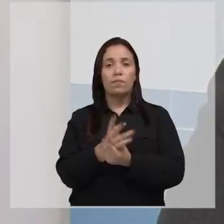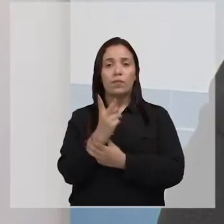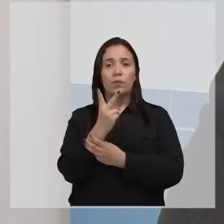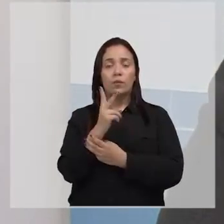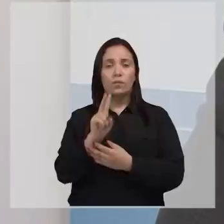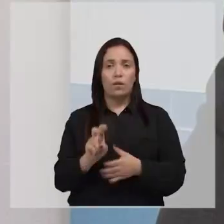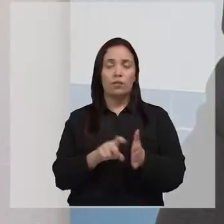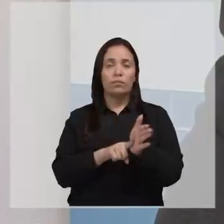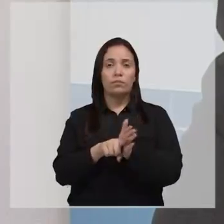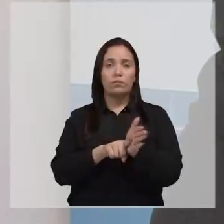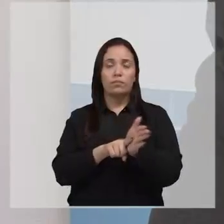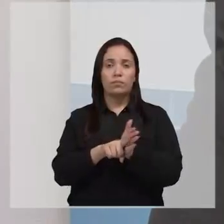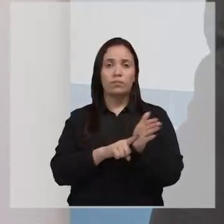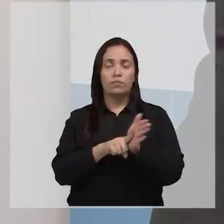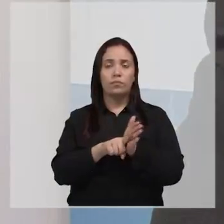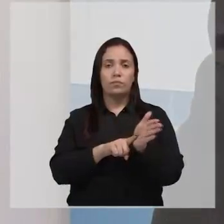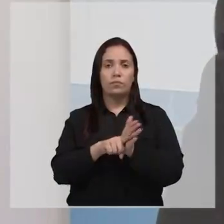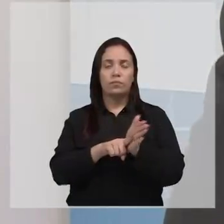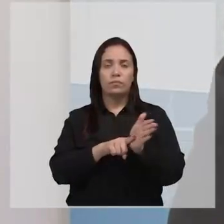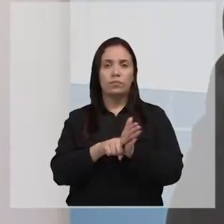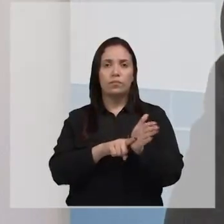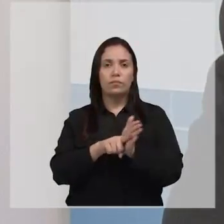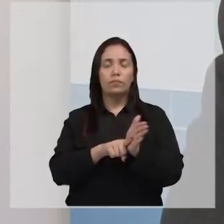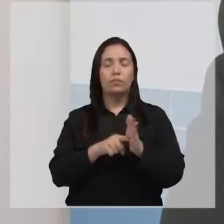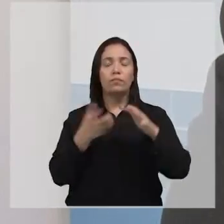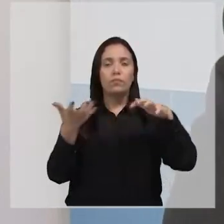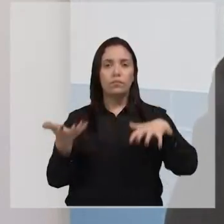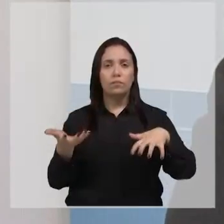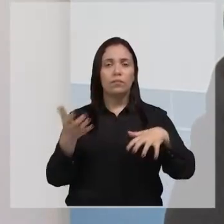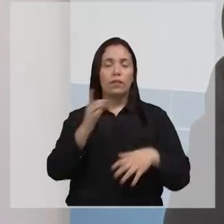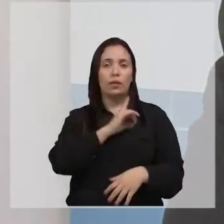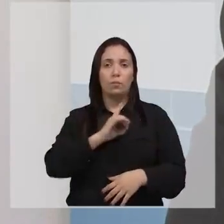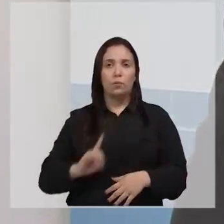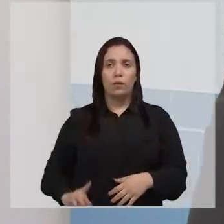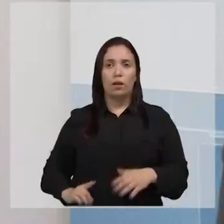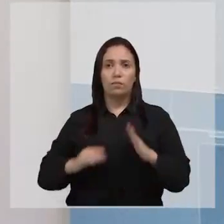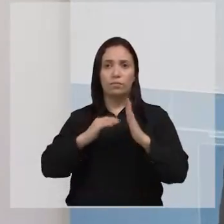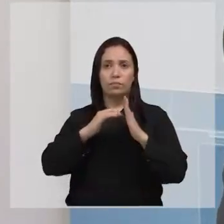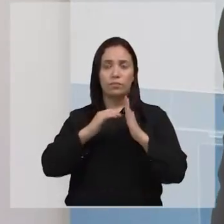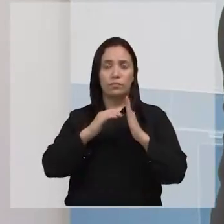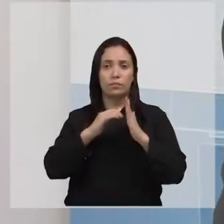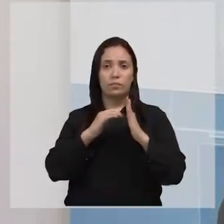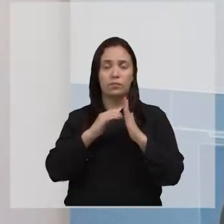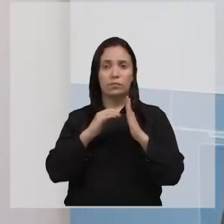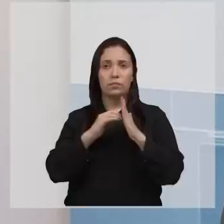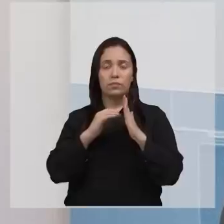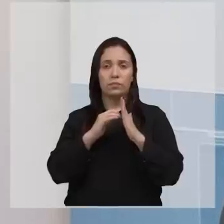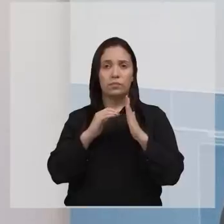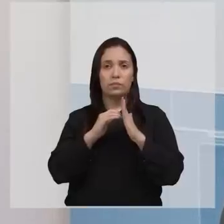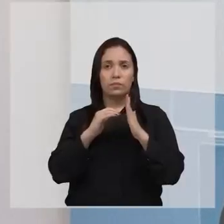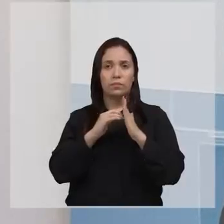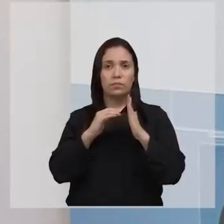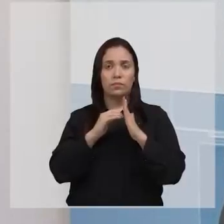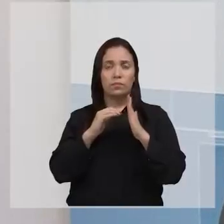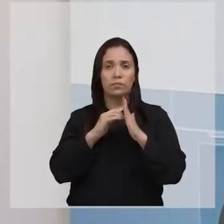nesse pouco período de tempo, né, Luiz? A Câmara do Deputado foi praticamente